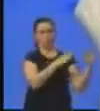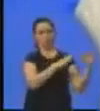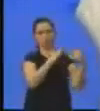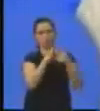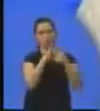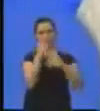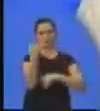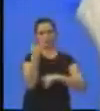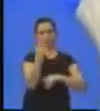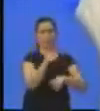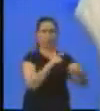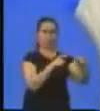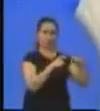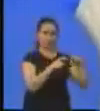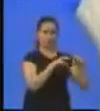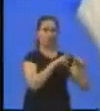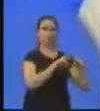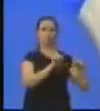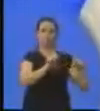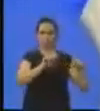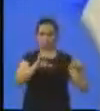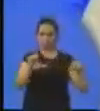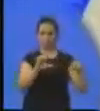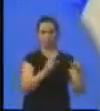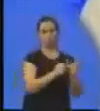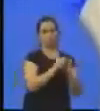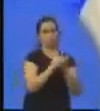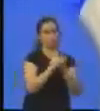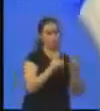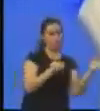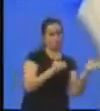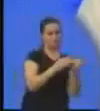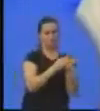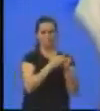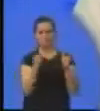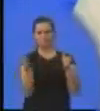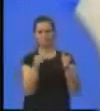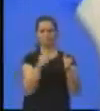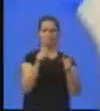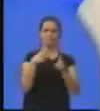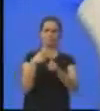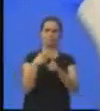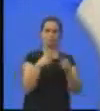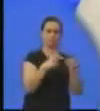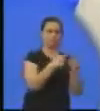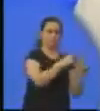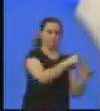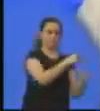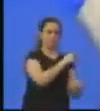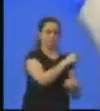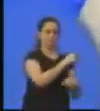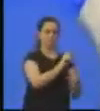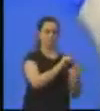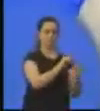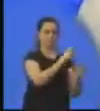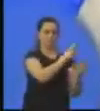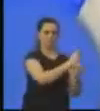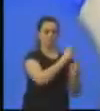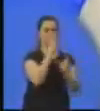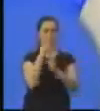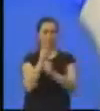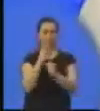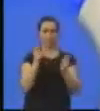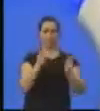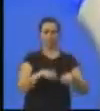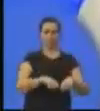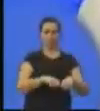é real, então pode ir embora para mais infinito ou para menos infinito, você consegue fazer o cálculo. Vamos fazer agora o